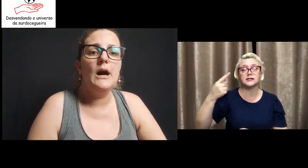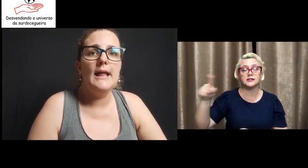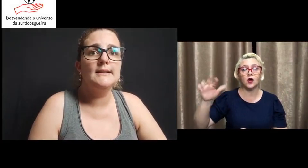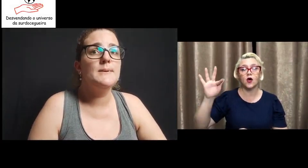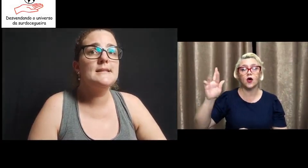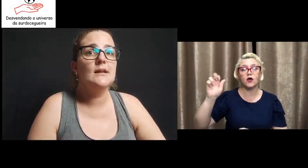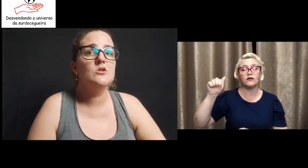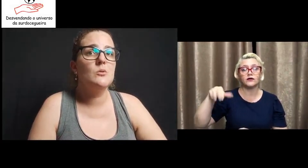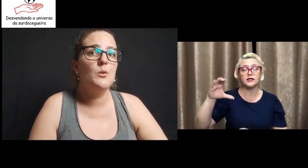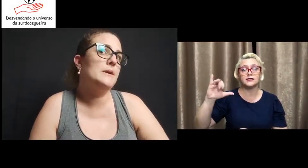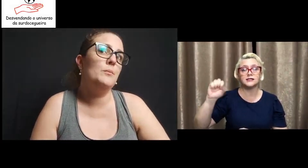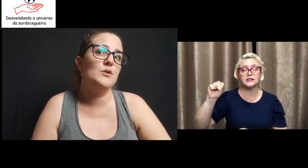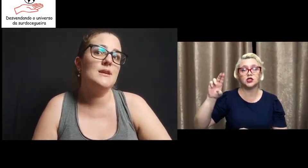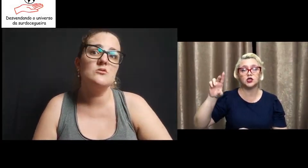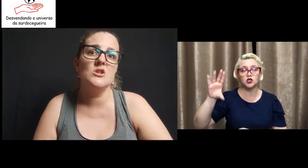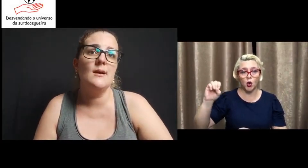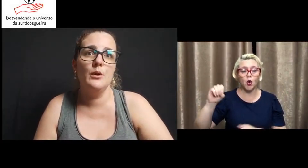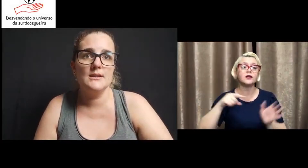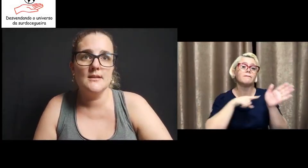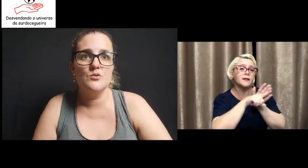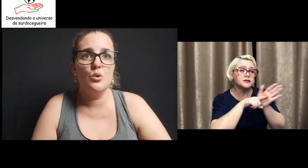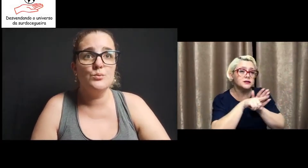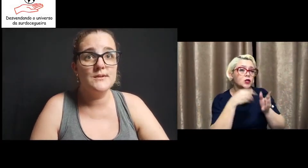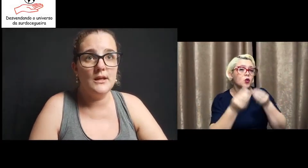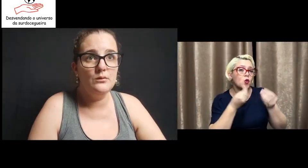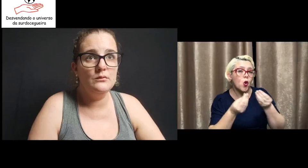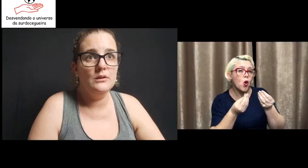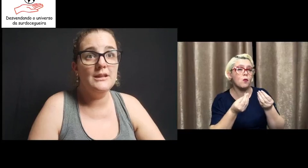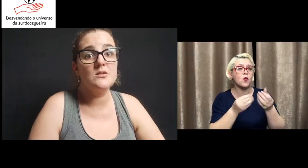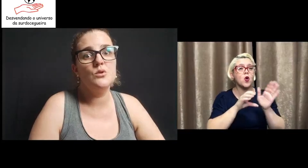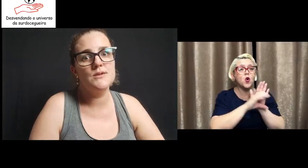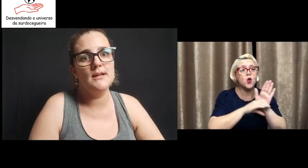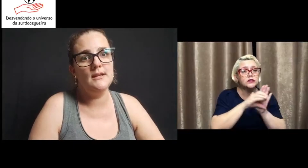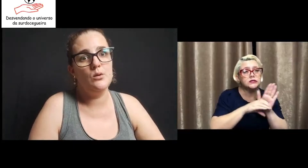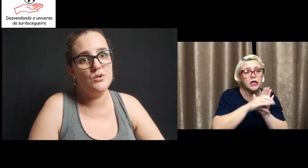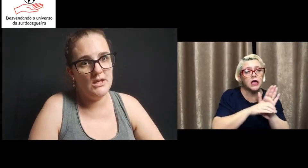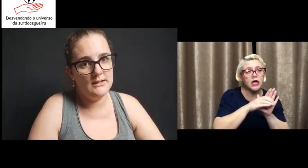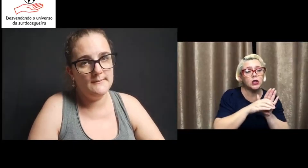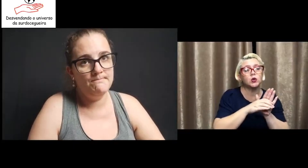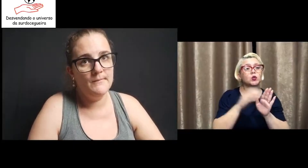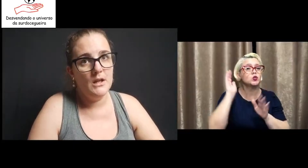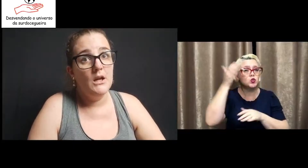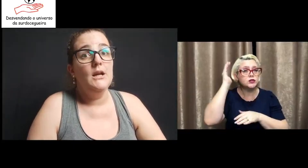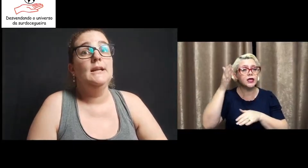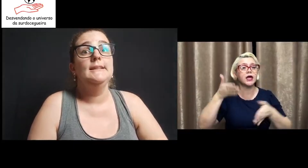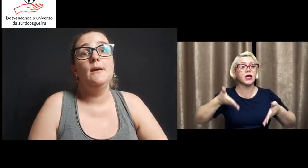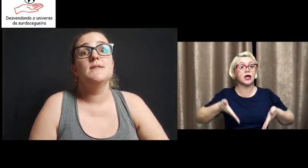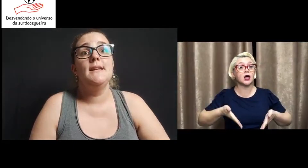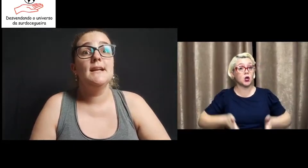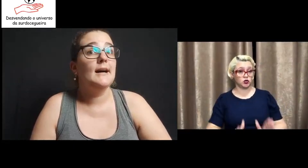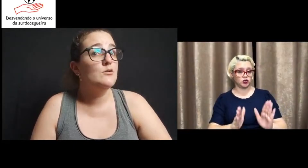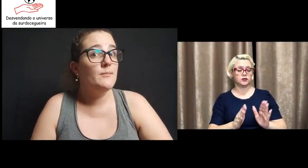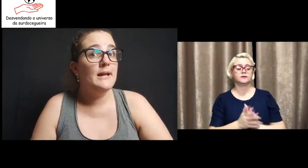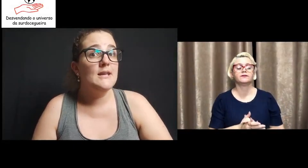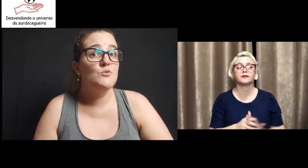e ela está pesquisando sobre o processo de elaboração de conceito na surdo-cegueira congênita. Temos